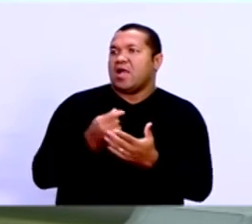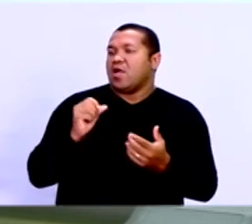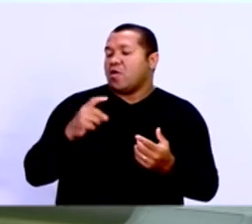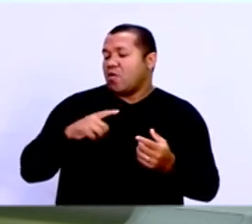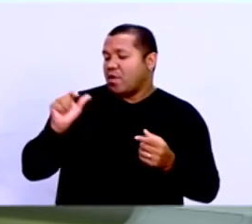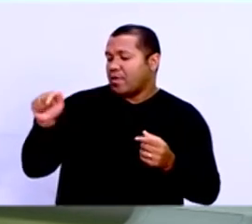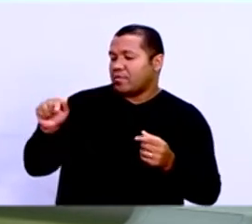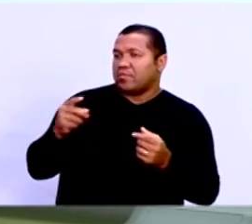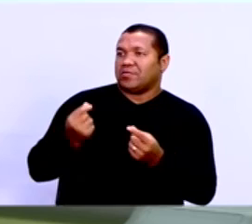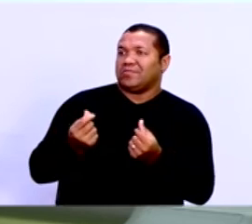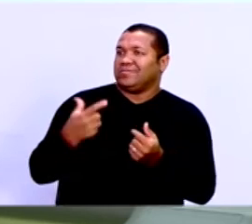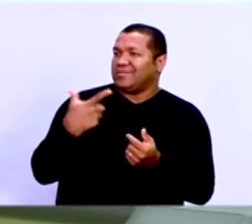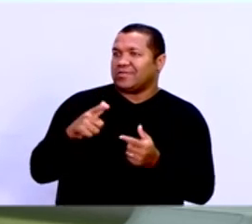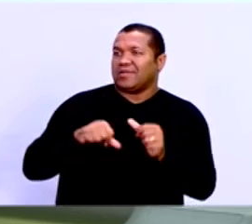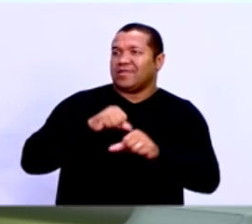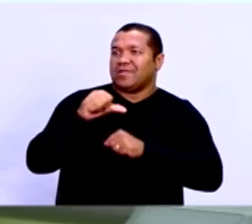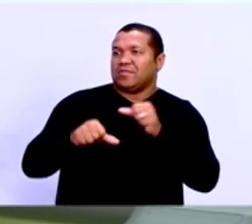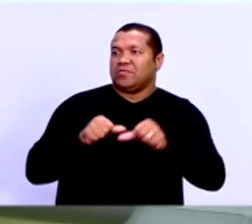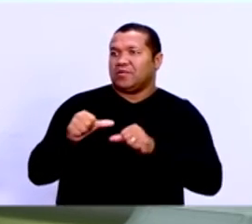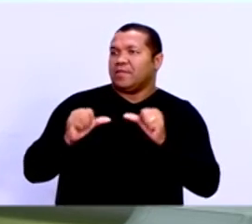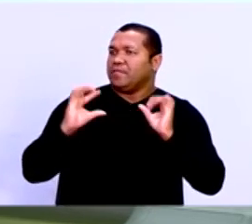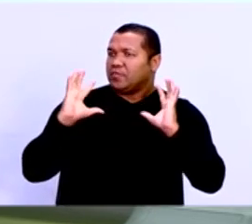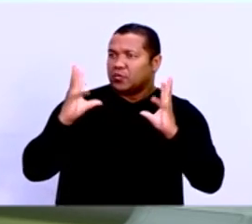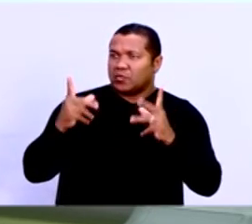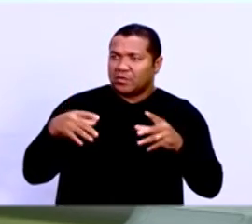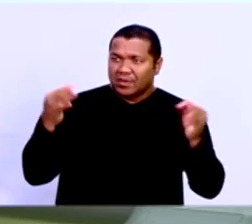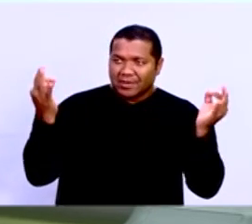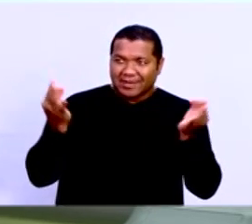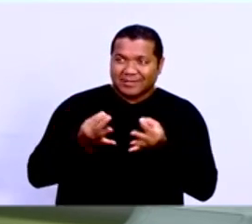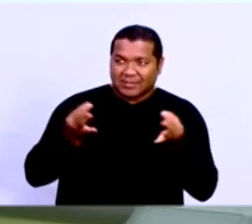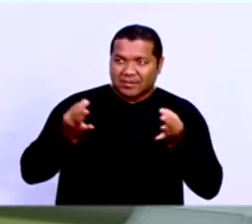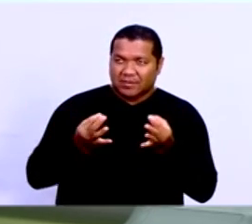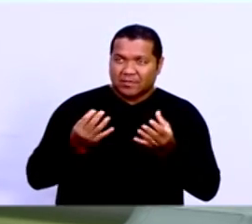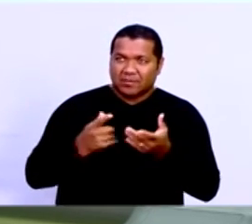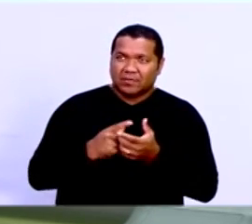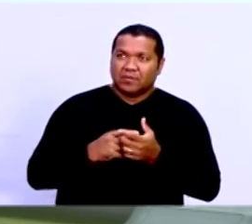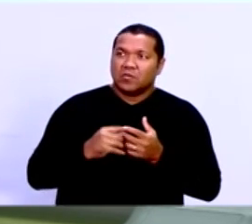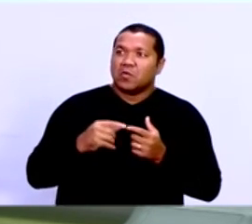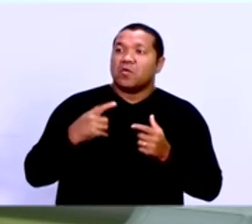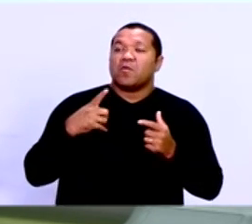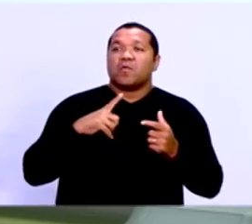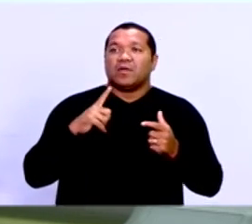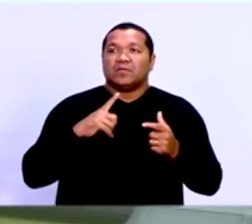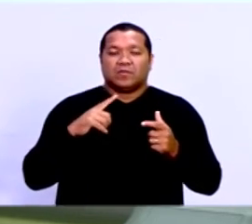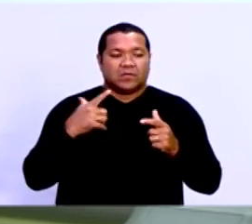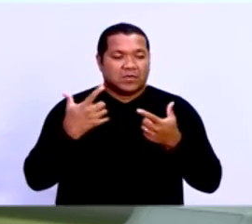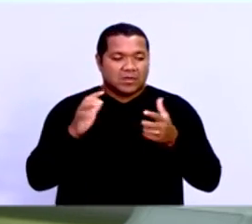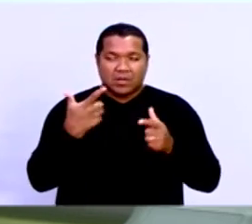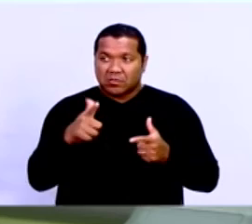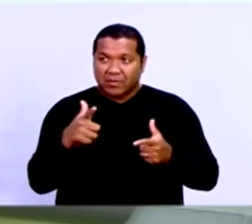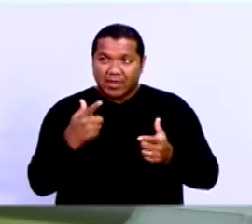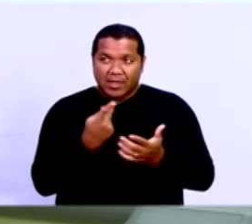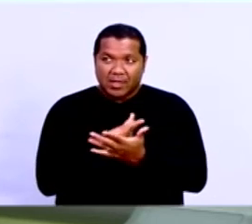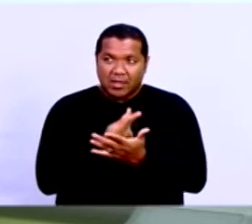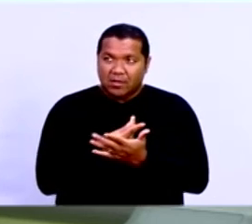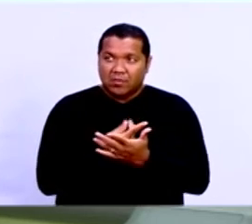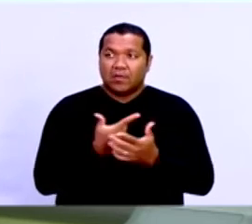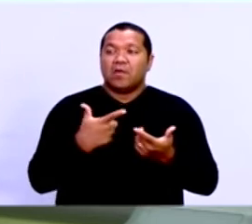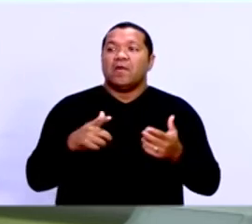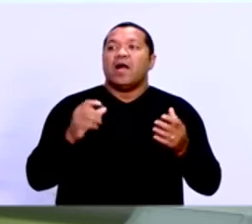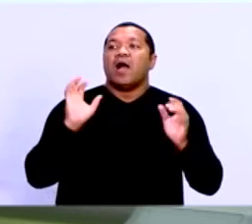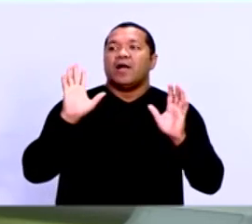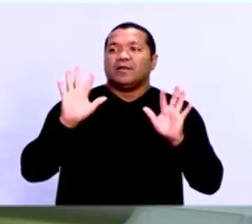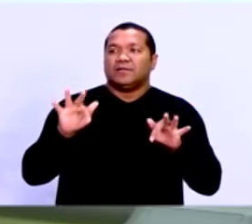esse preço tem que mudar tem tudo isso enquanto tiver não tiver mais nenhum aí sim a gente